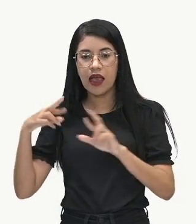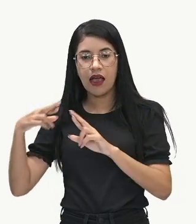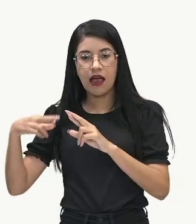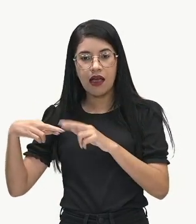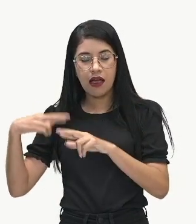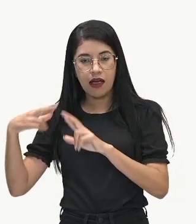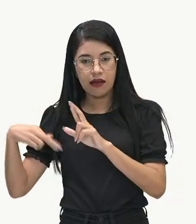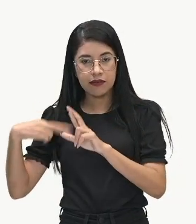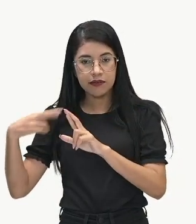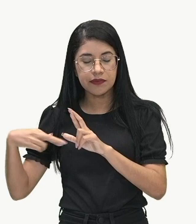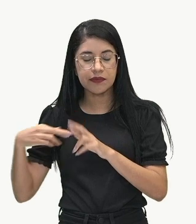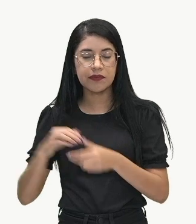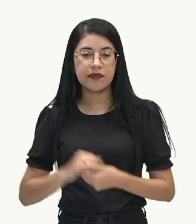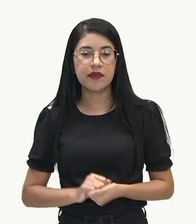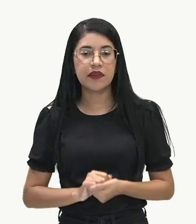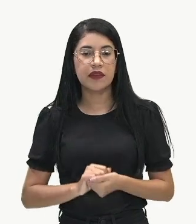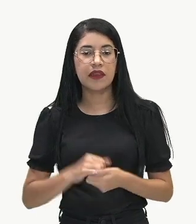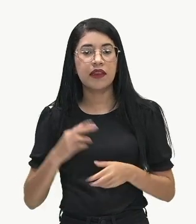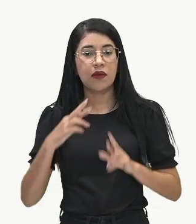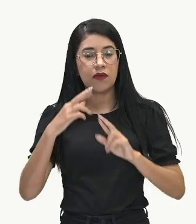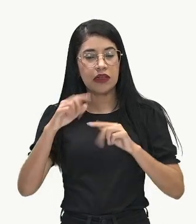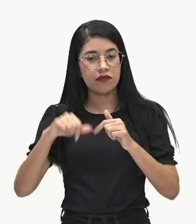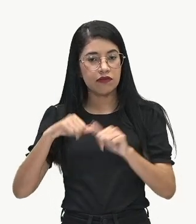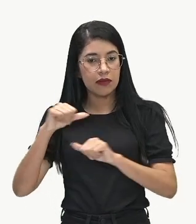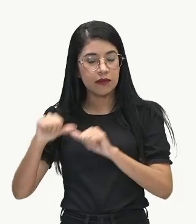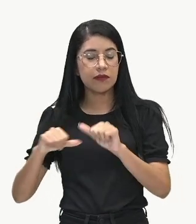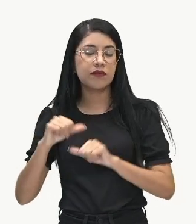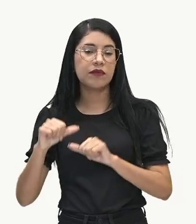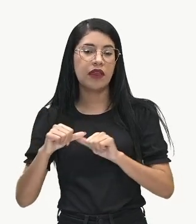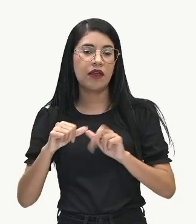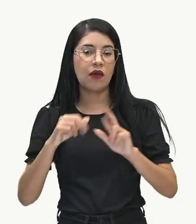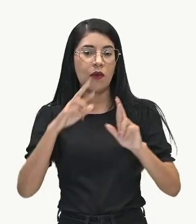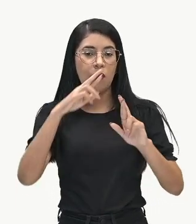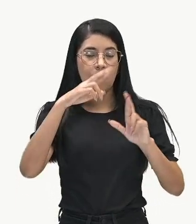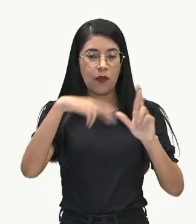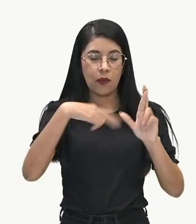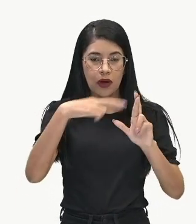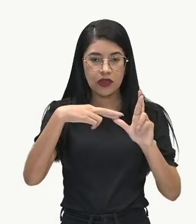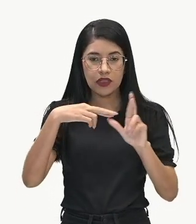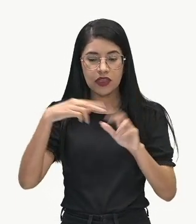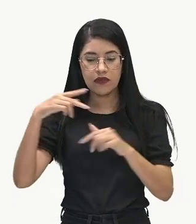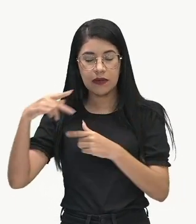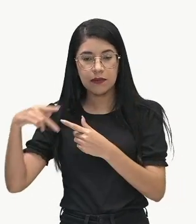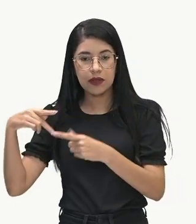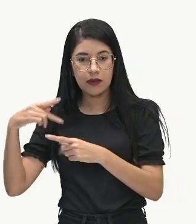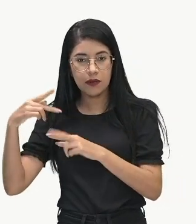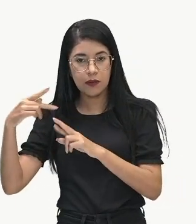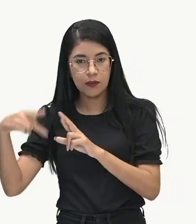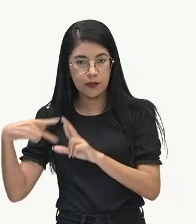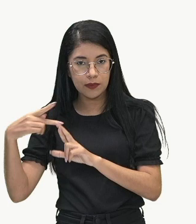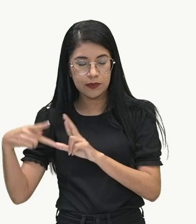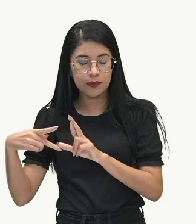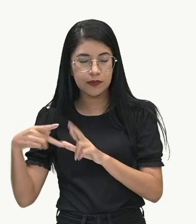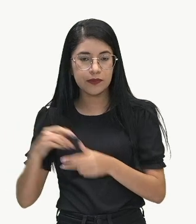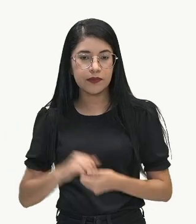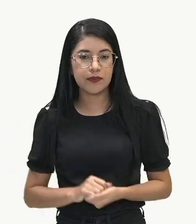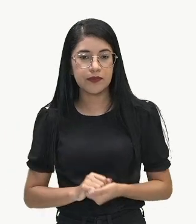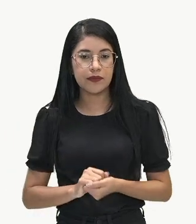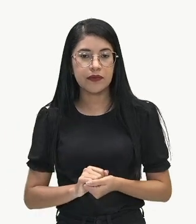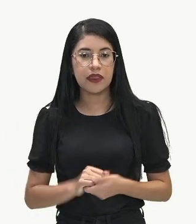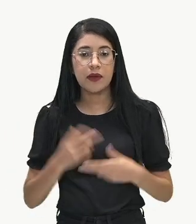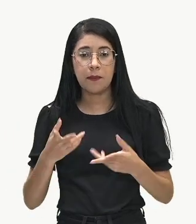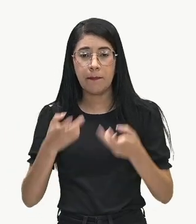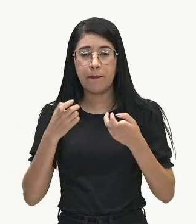seja, o reagente se transforma no produto. Dessa forma, note que o reagente é maior que o